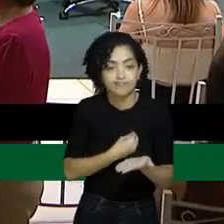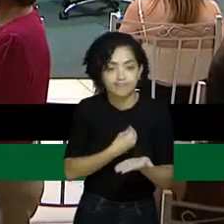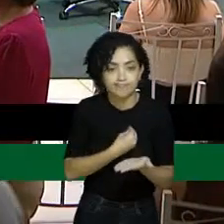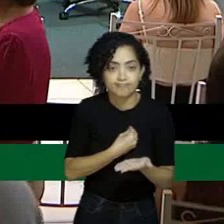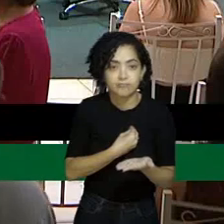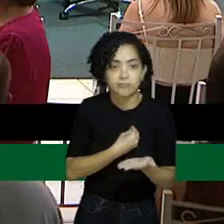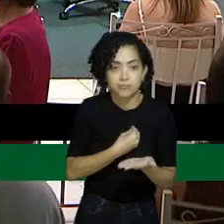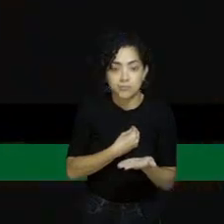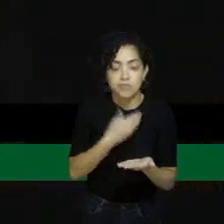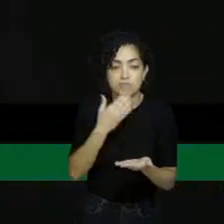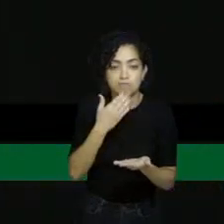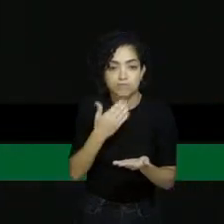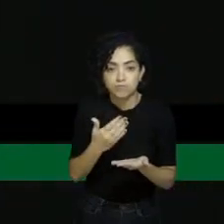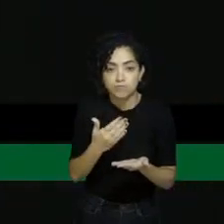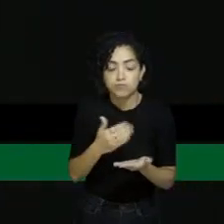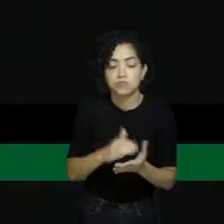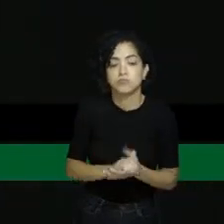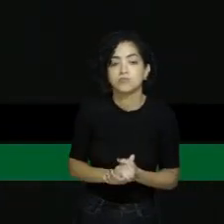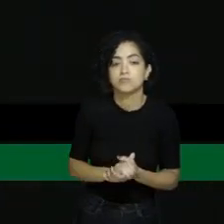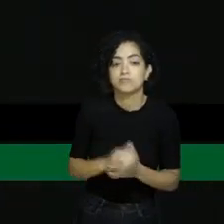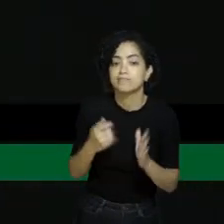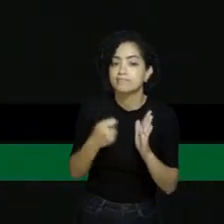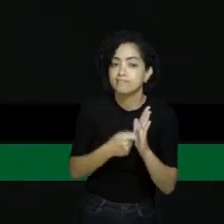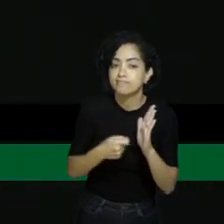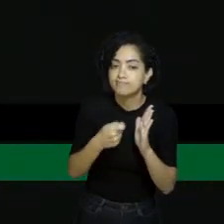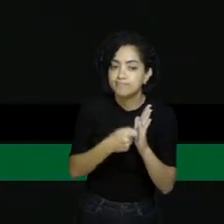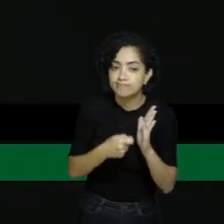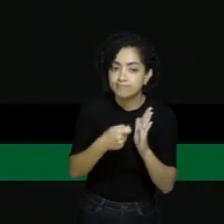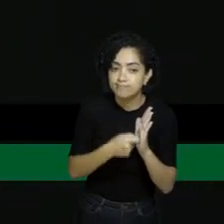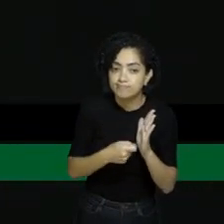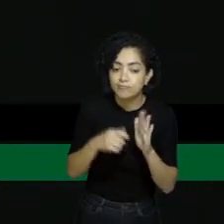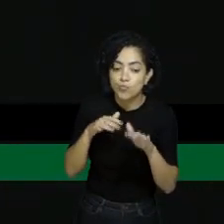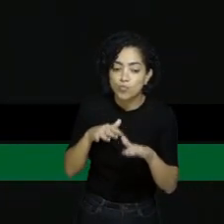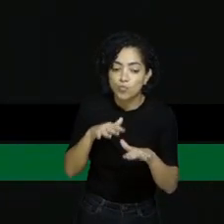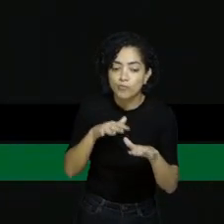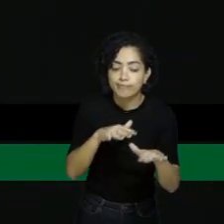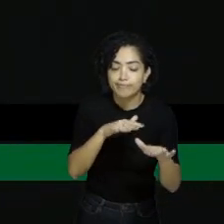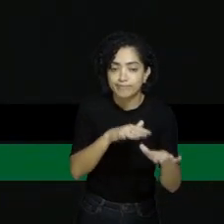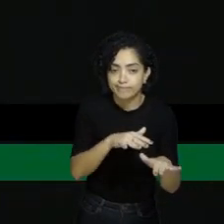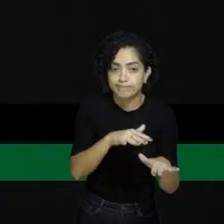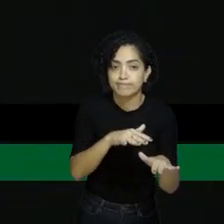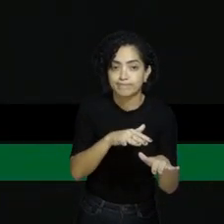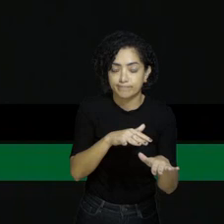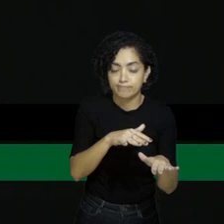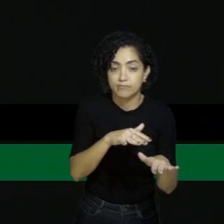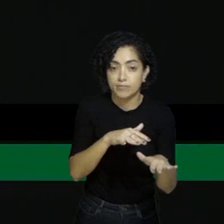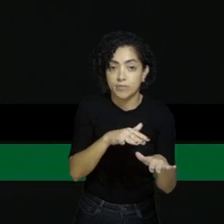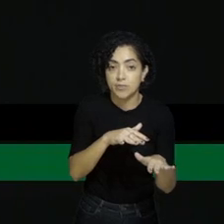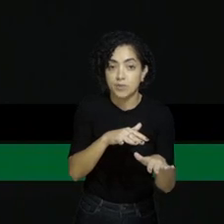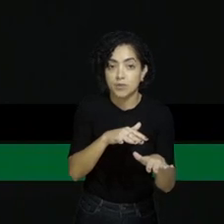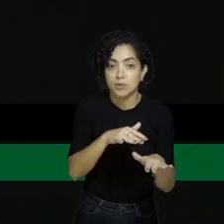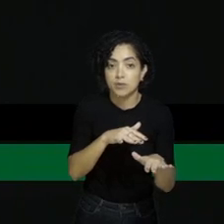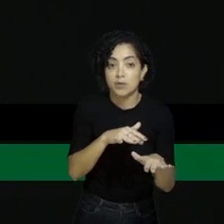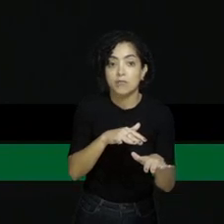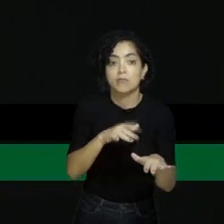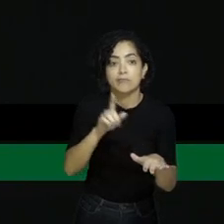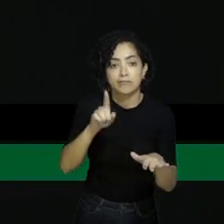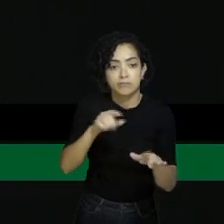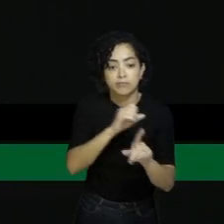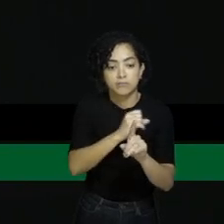Fazer um apelo para que essa luta, ela possa ser da